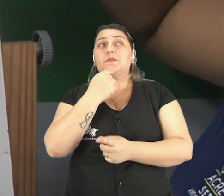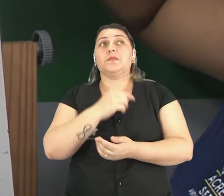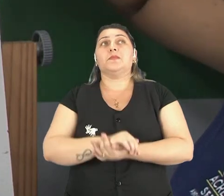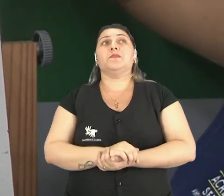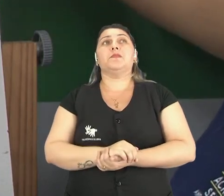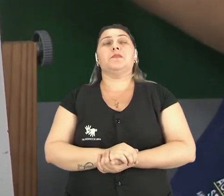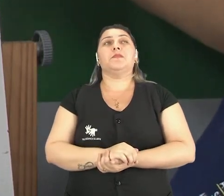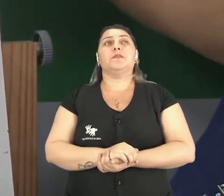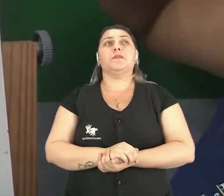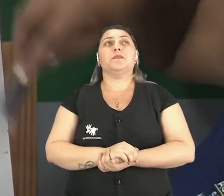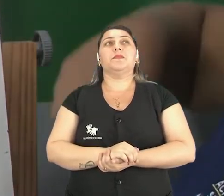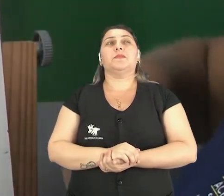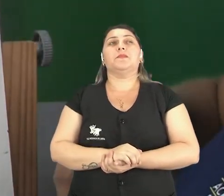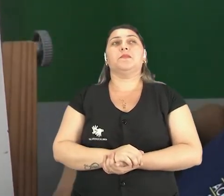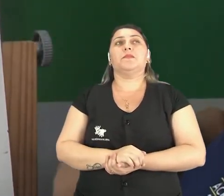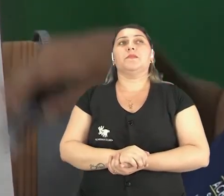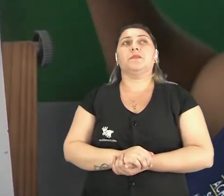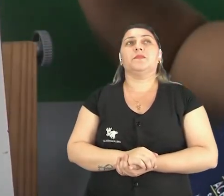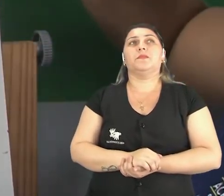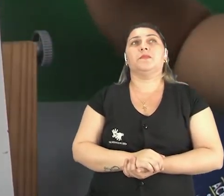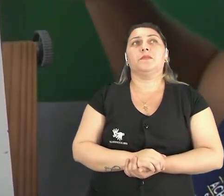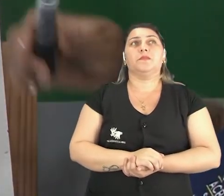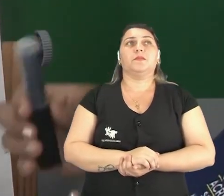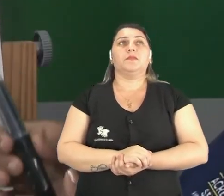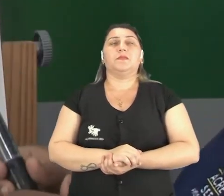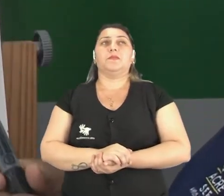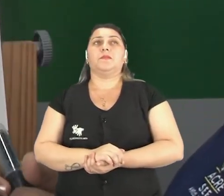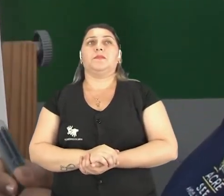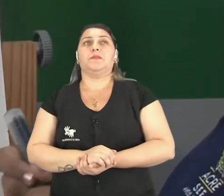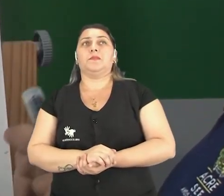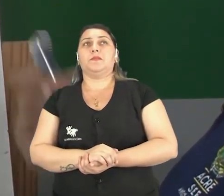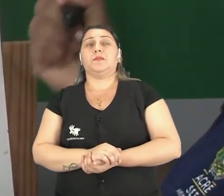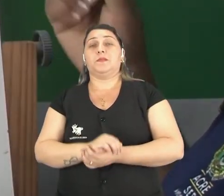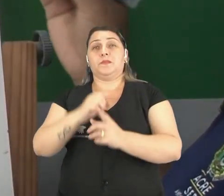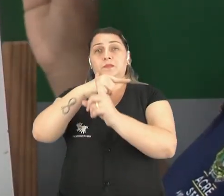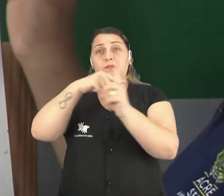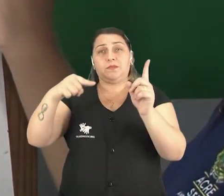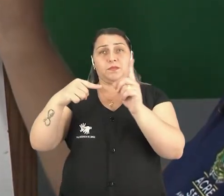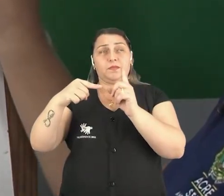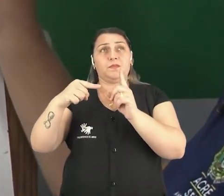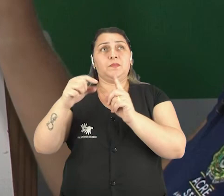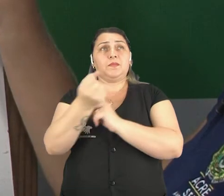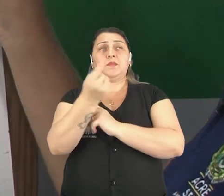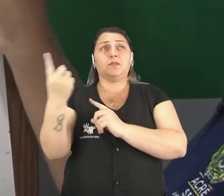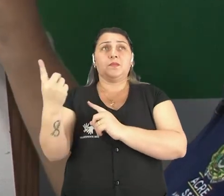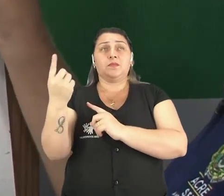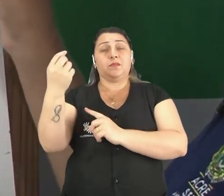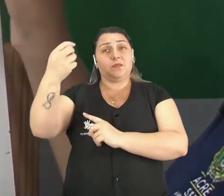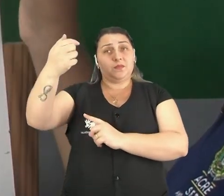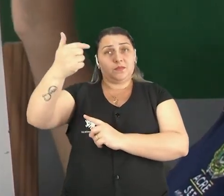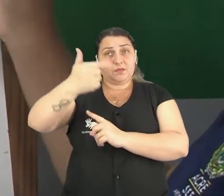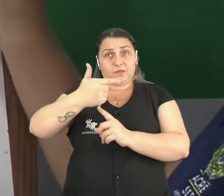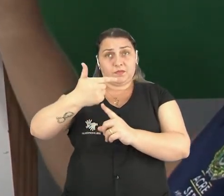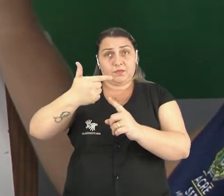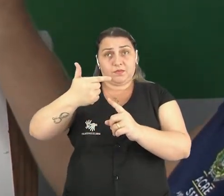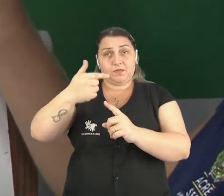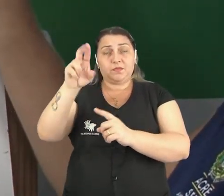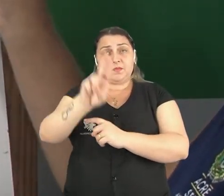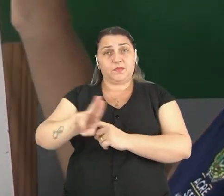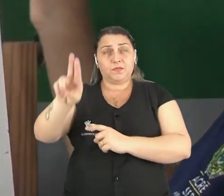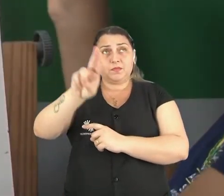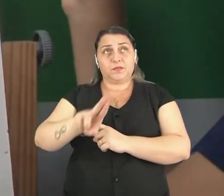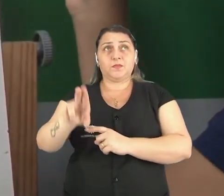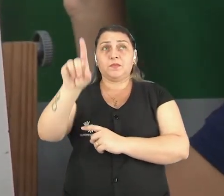né, dessa figura é essa daqui. Ele dividiu em quantas partes? Em duas. E utilizou